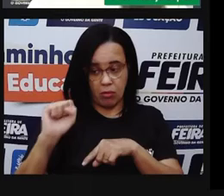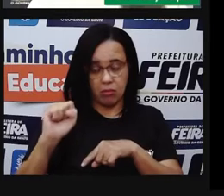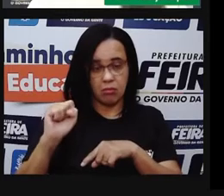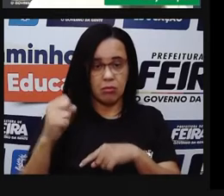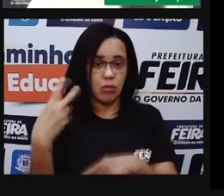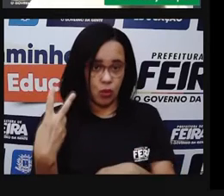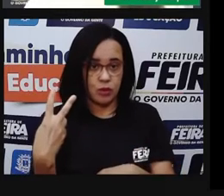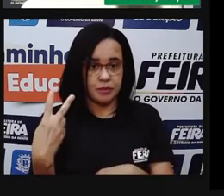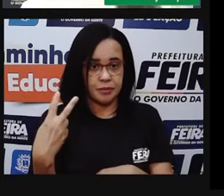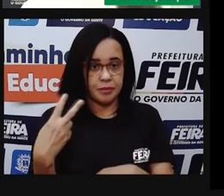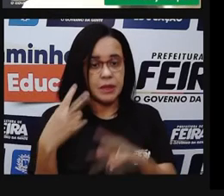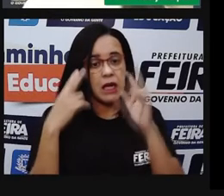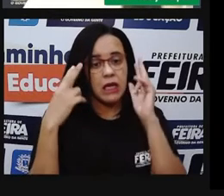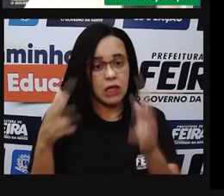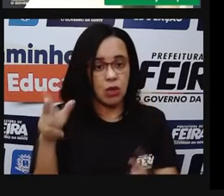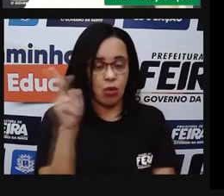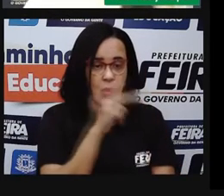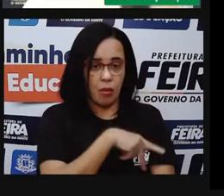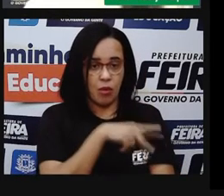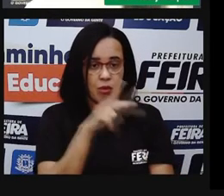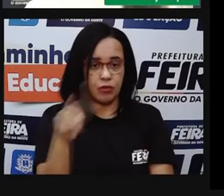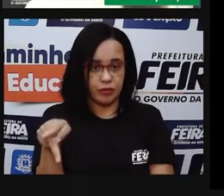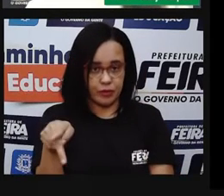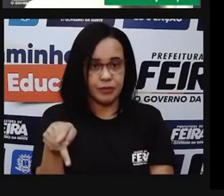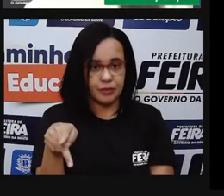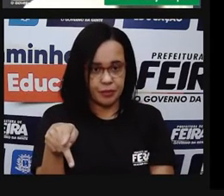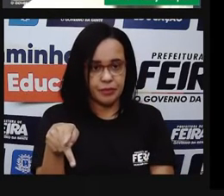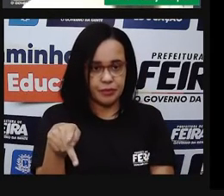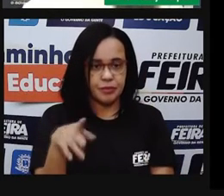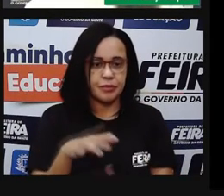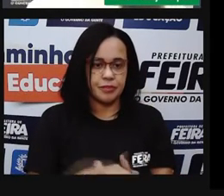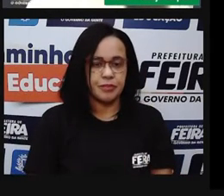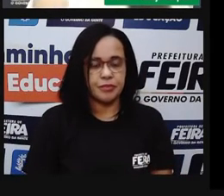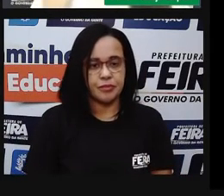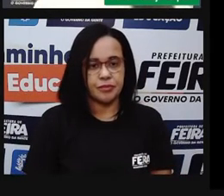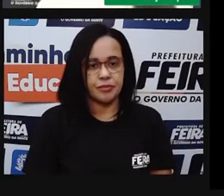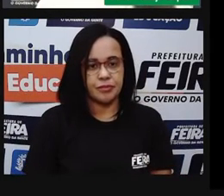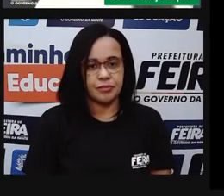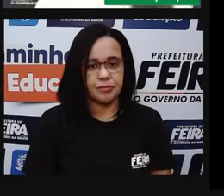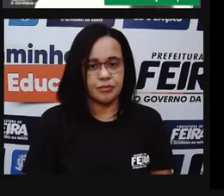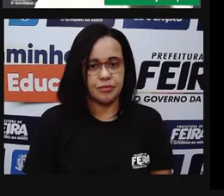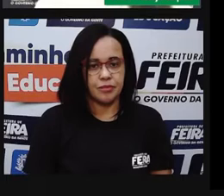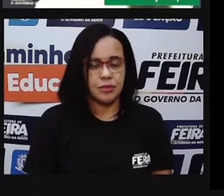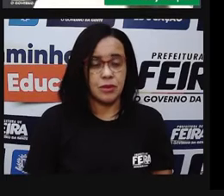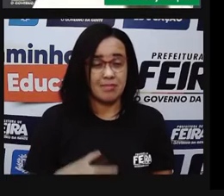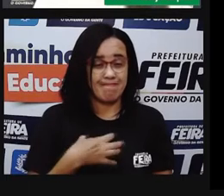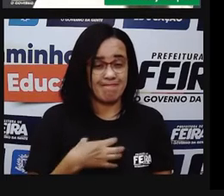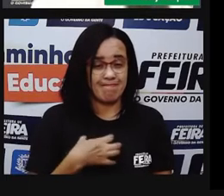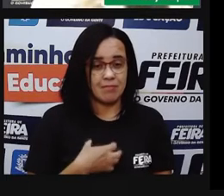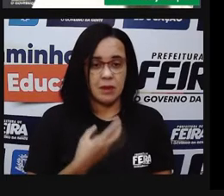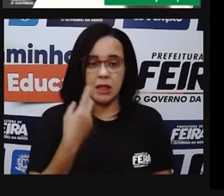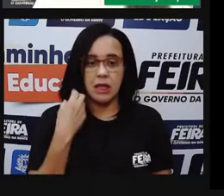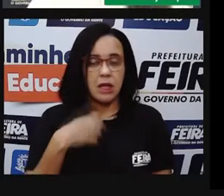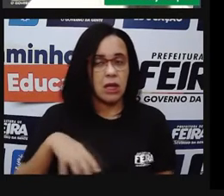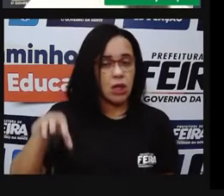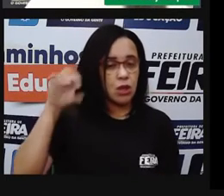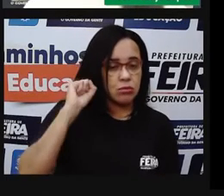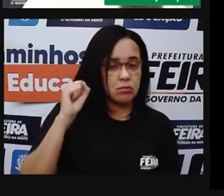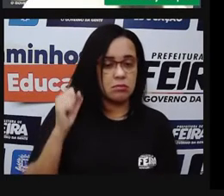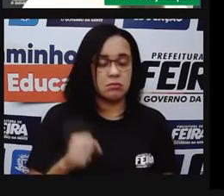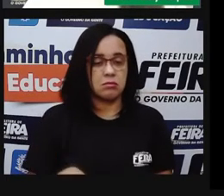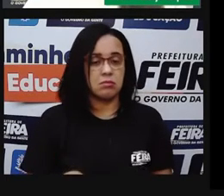vendo? Quando a gente fala sucesso, apesar da gente ouvir um som, é uma palavra que tem dois